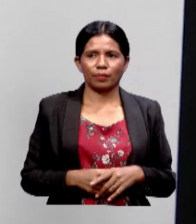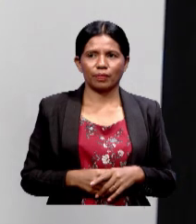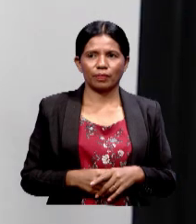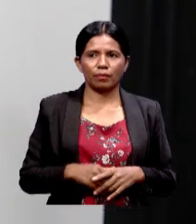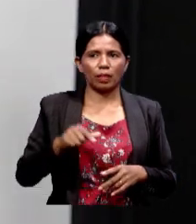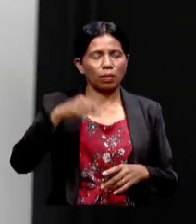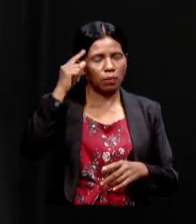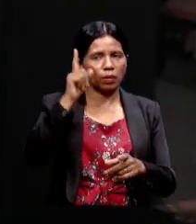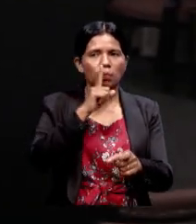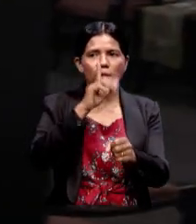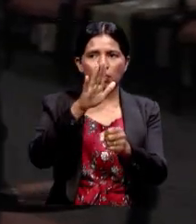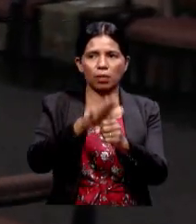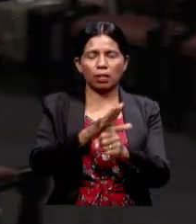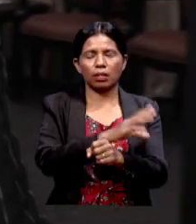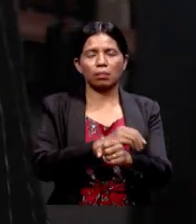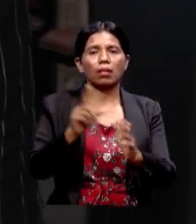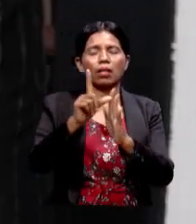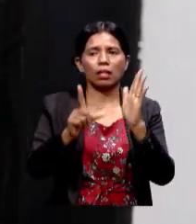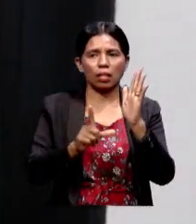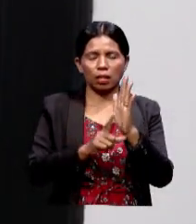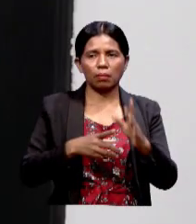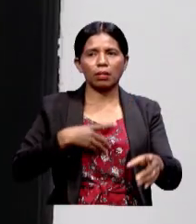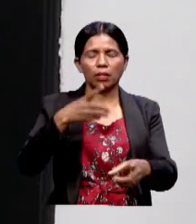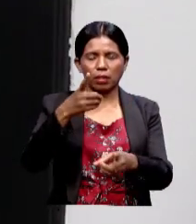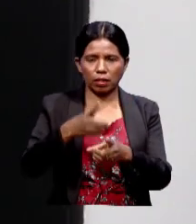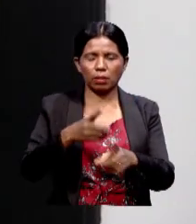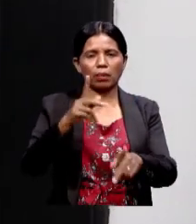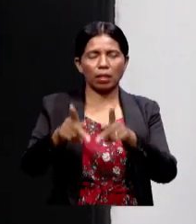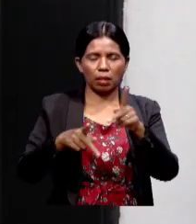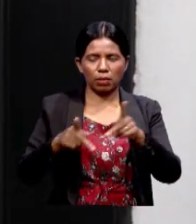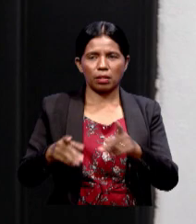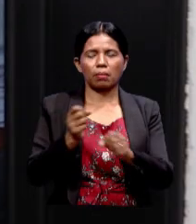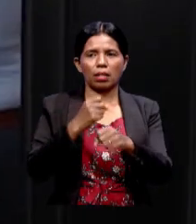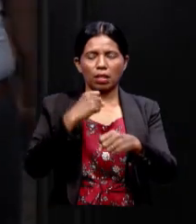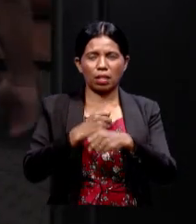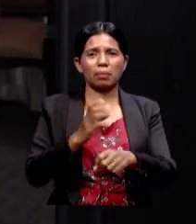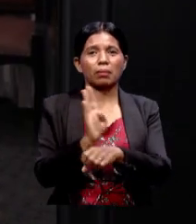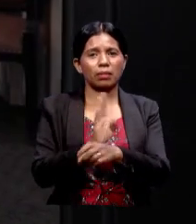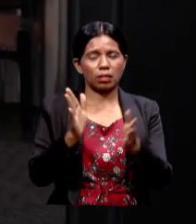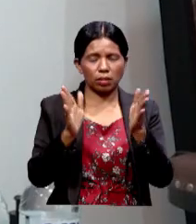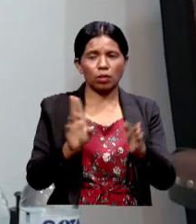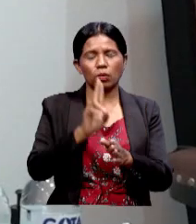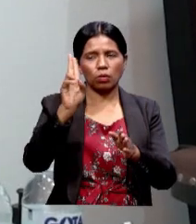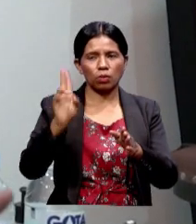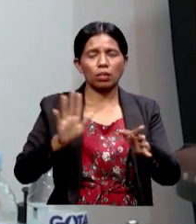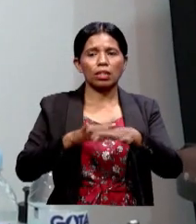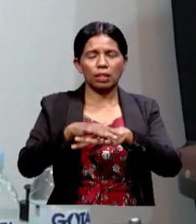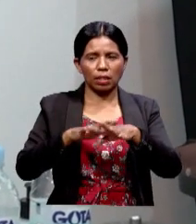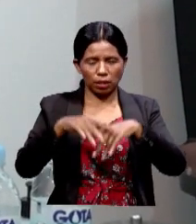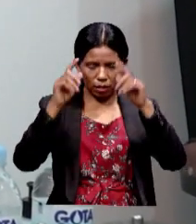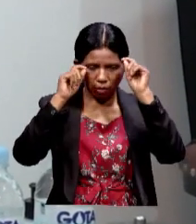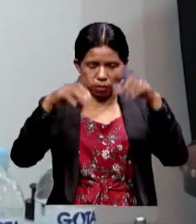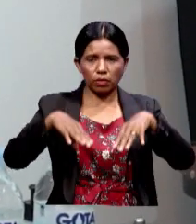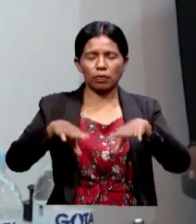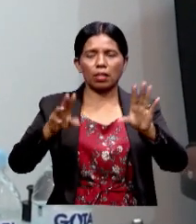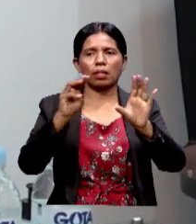Governo promete se halo desiminação uma lei com uma direito ba autor, não se condena negociante Sira Nebe usa motivo teste Timor ou de fani